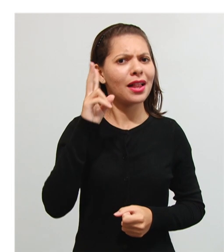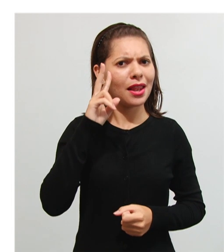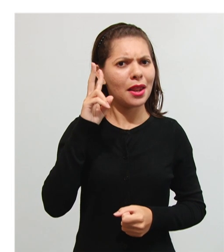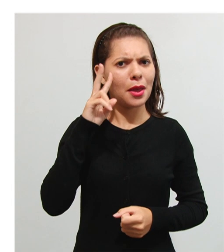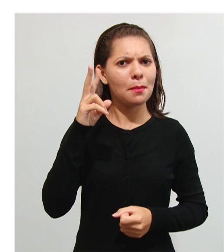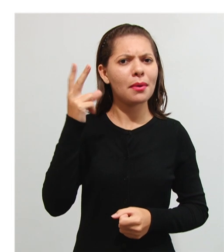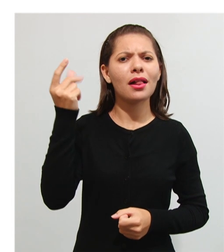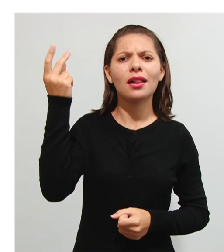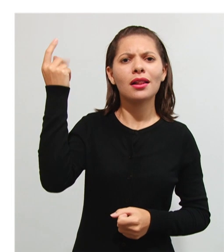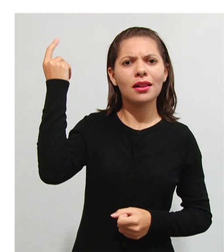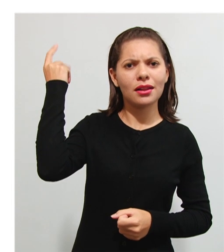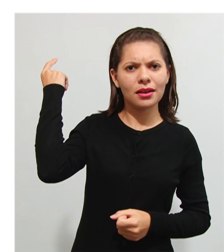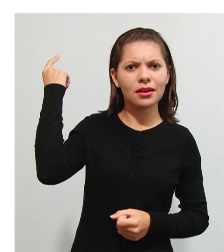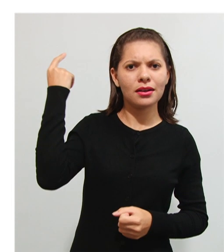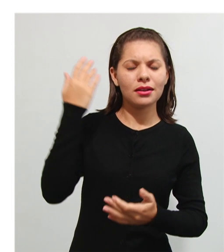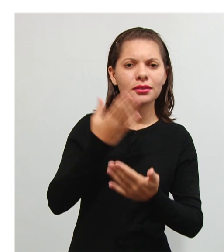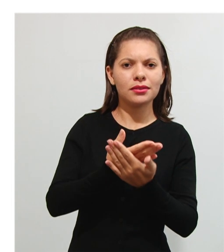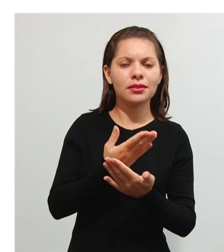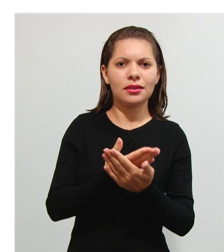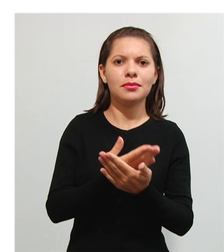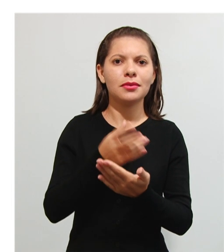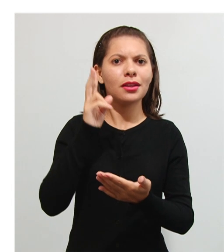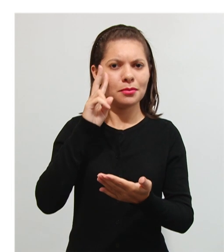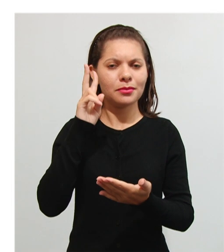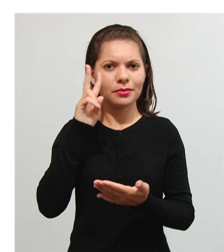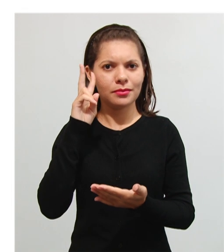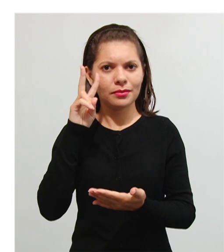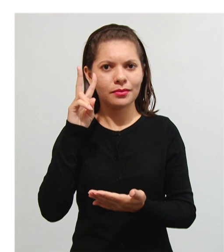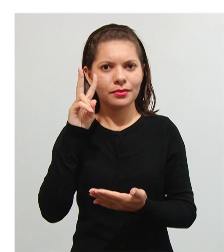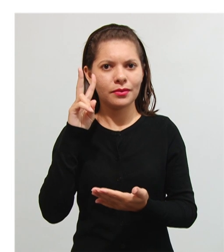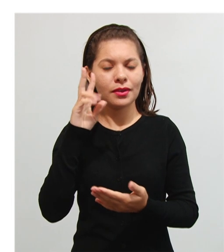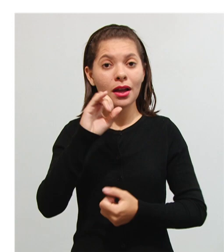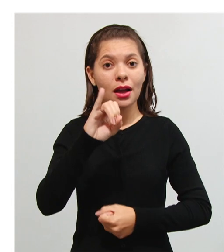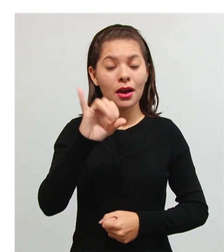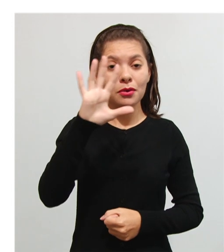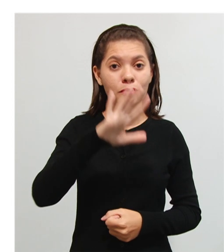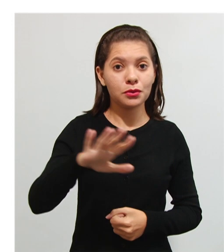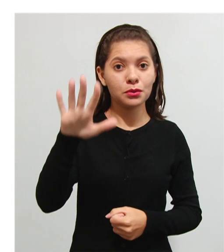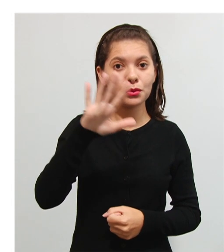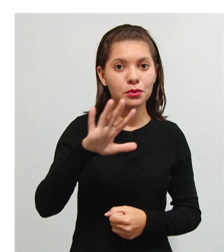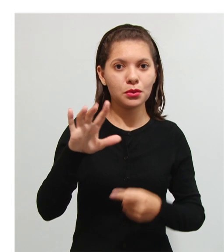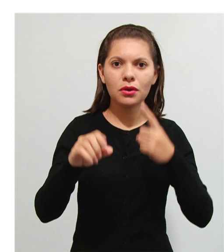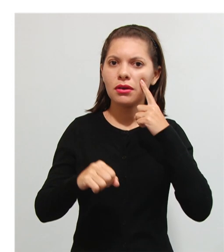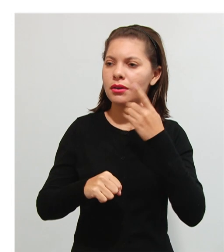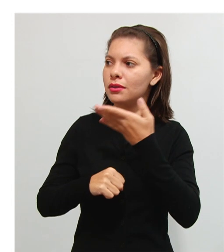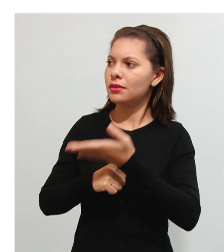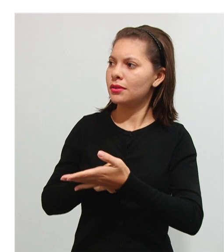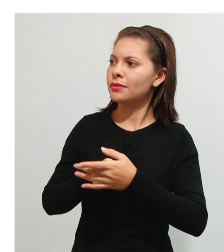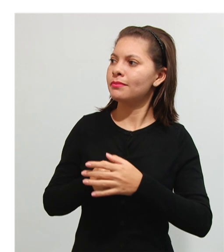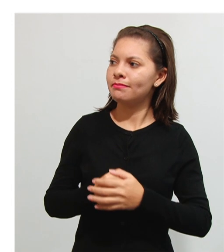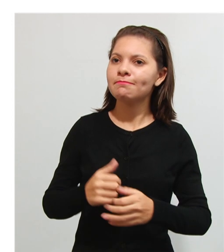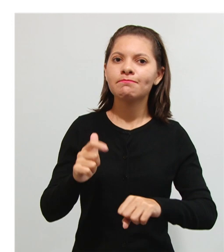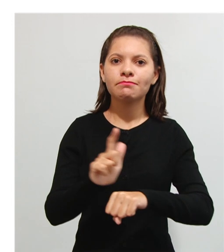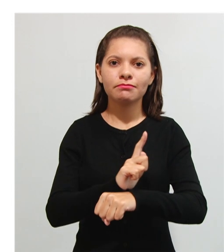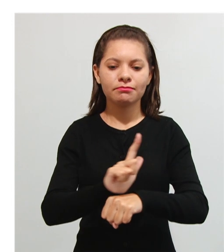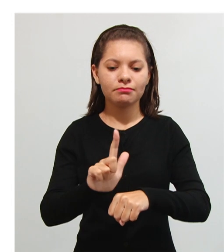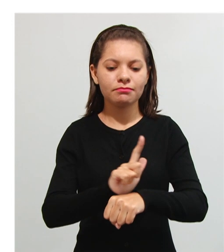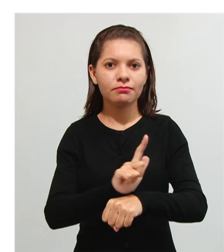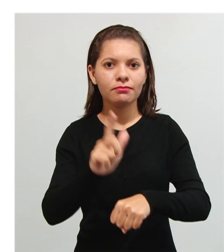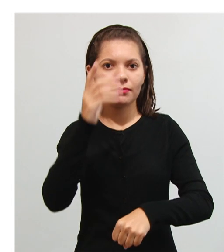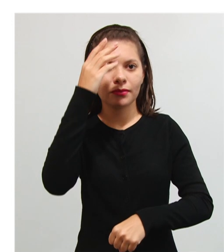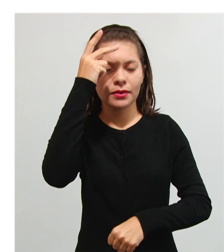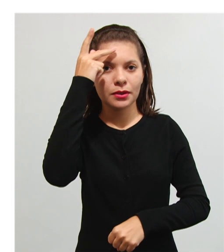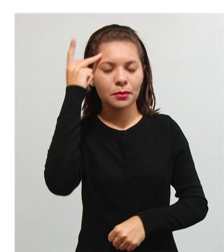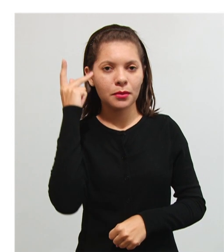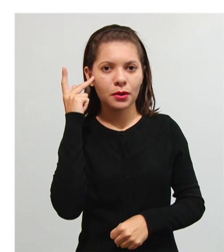quando eu mostrei para vocês na última aula a nossa figura sobre os processos que compõem a gestão de pessoas hoje